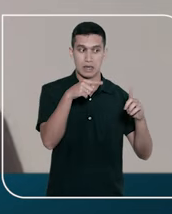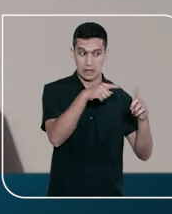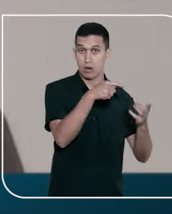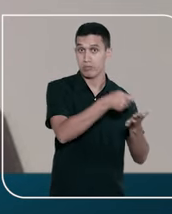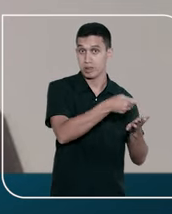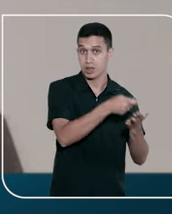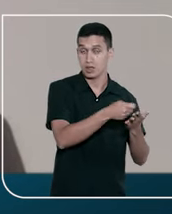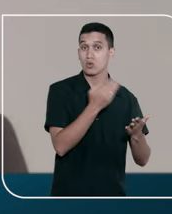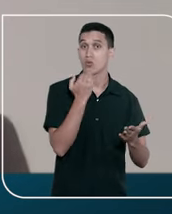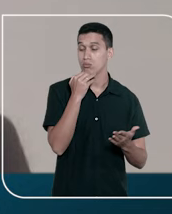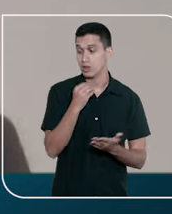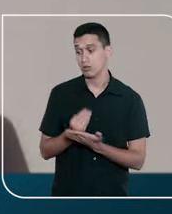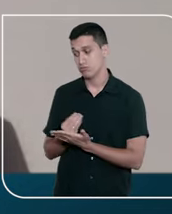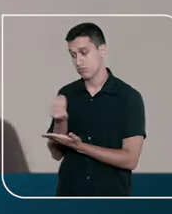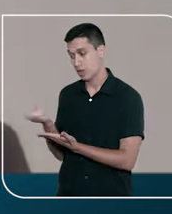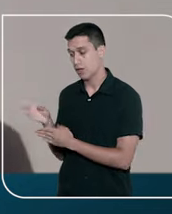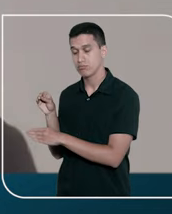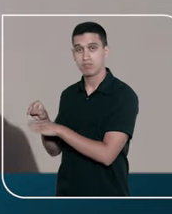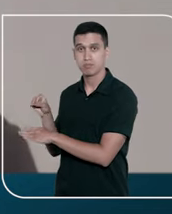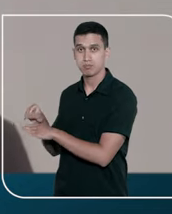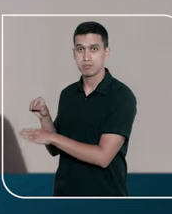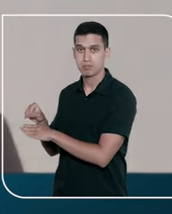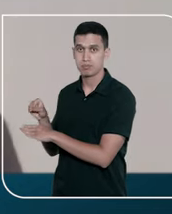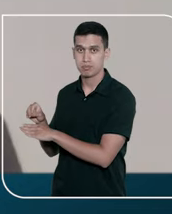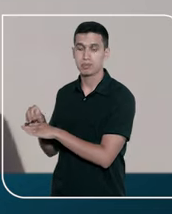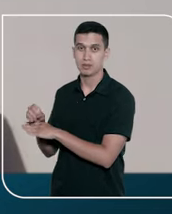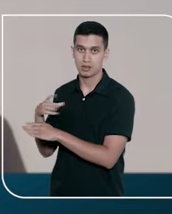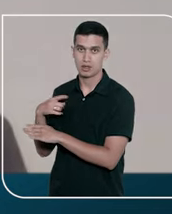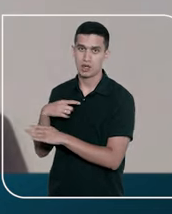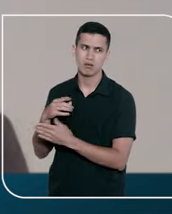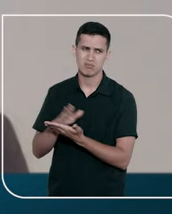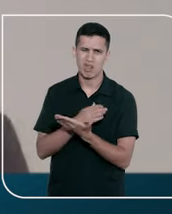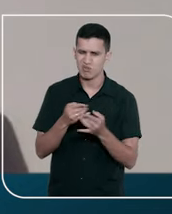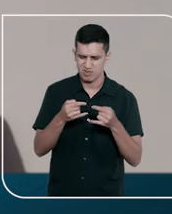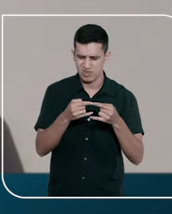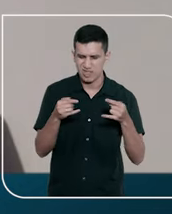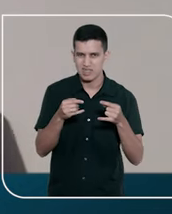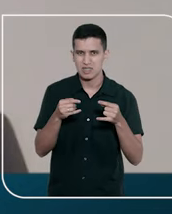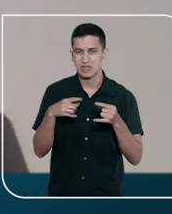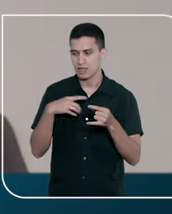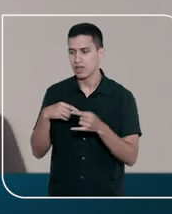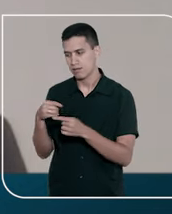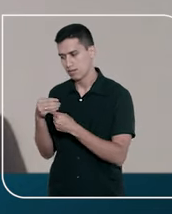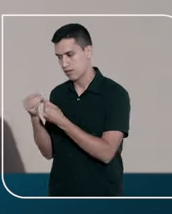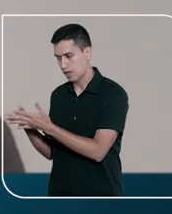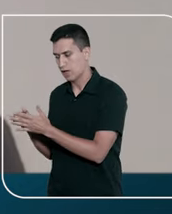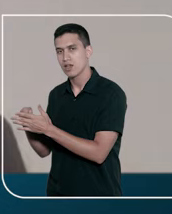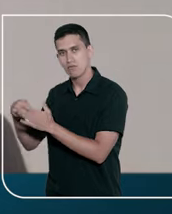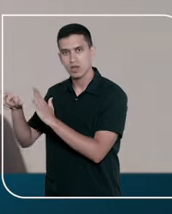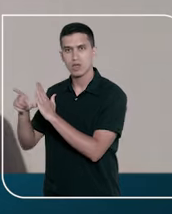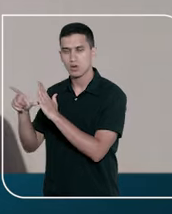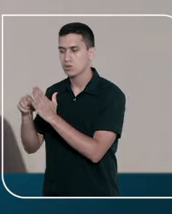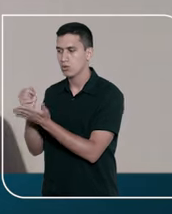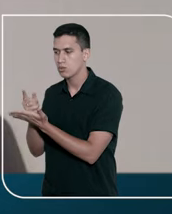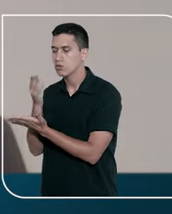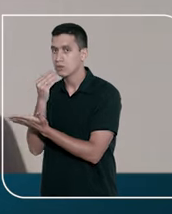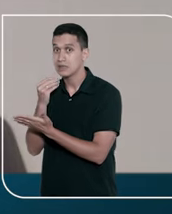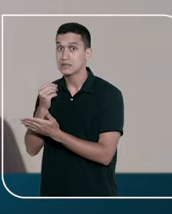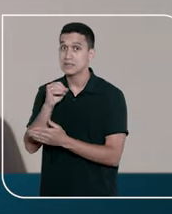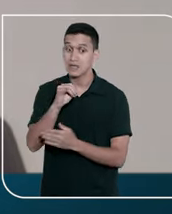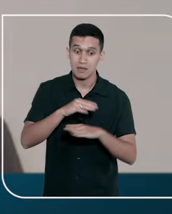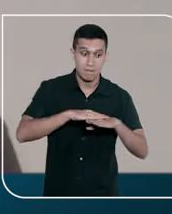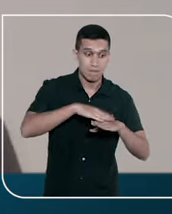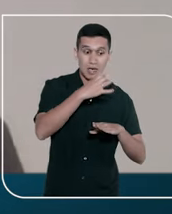por meio de fornecimento de vouchers, né, para os passageiros. Se for superior a quatro horas, serviço de hospedagem, em caso